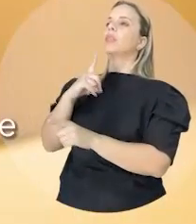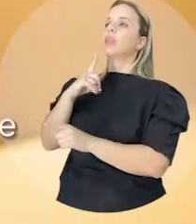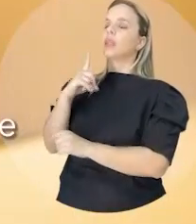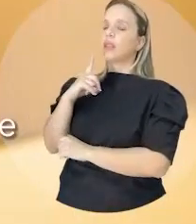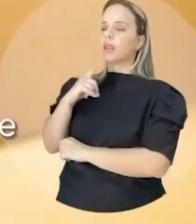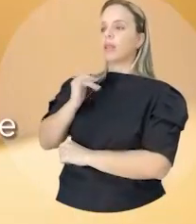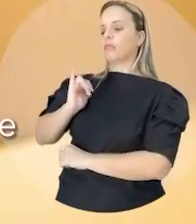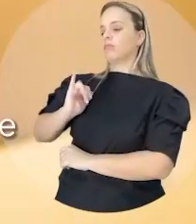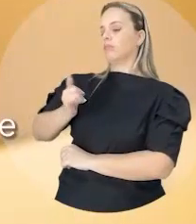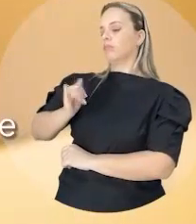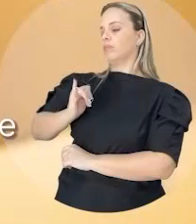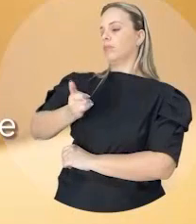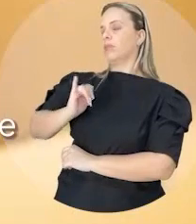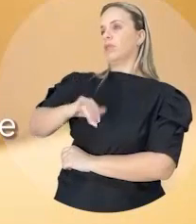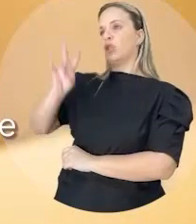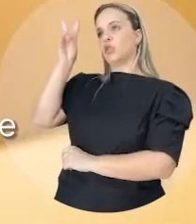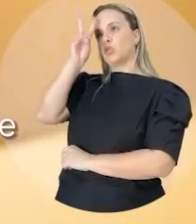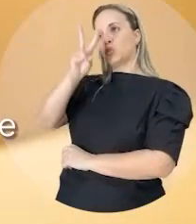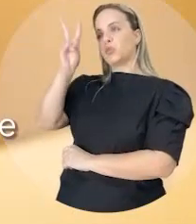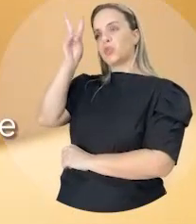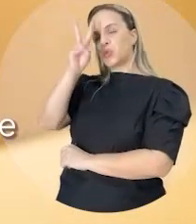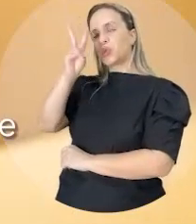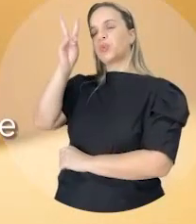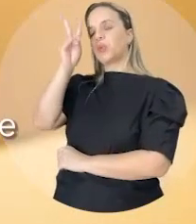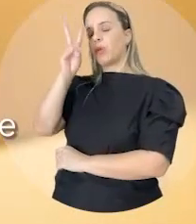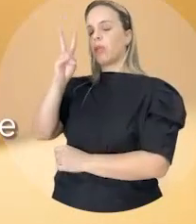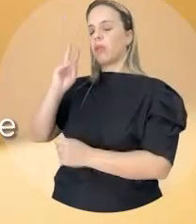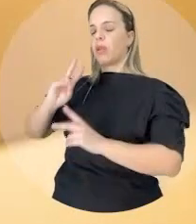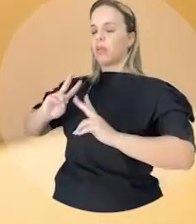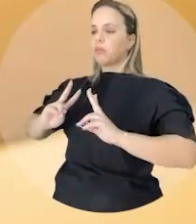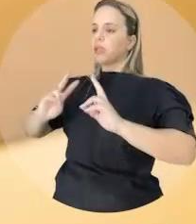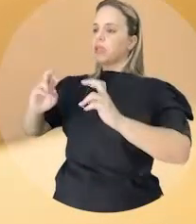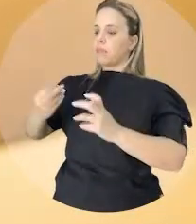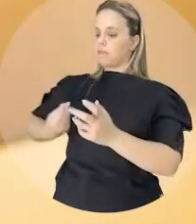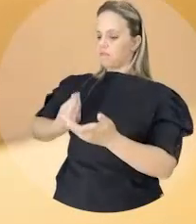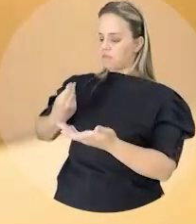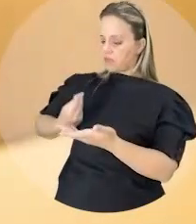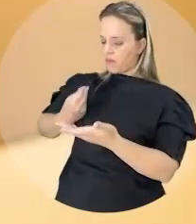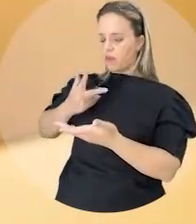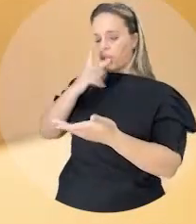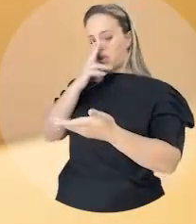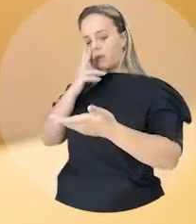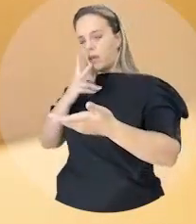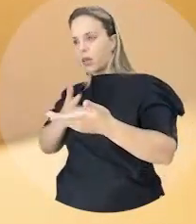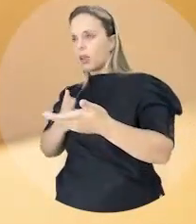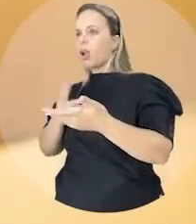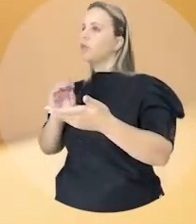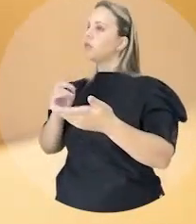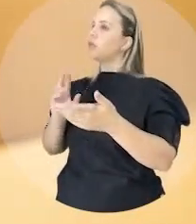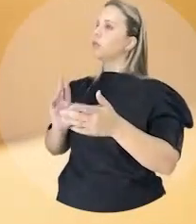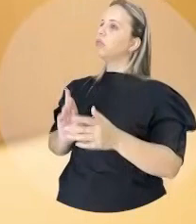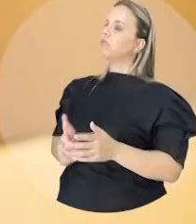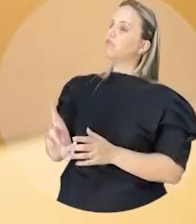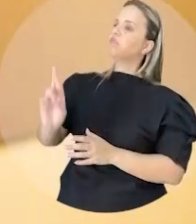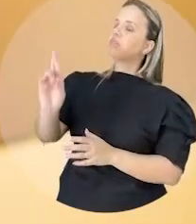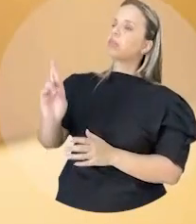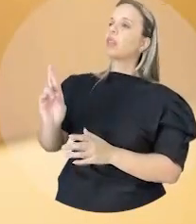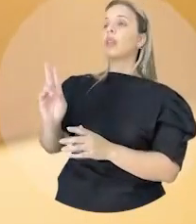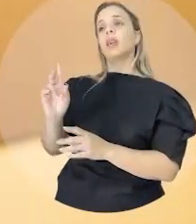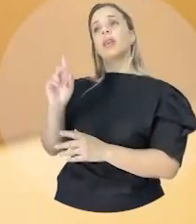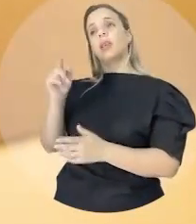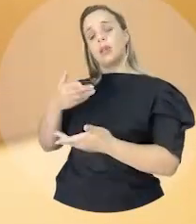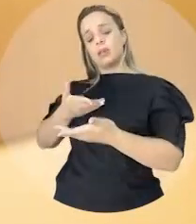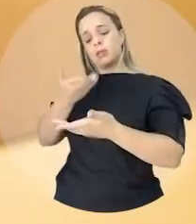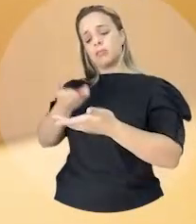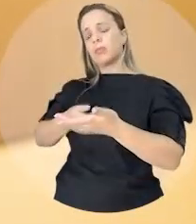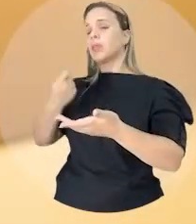de uma narrativa em que ele se veja, ou que possa representá-lo, ou que